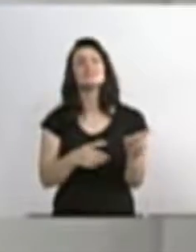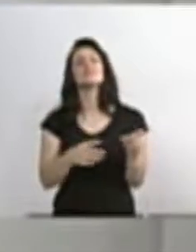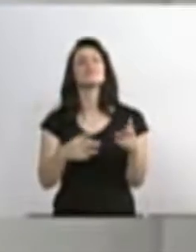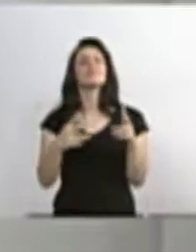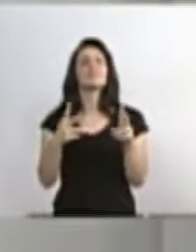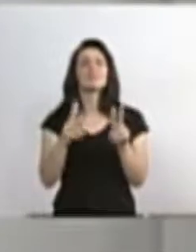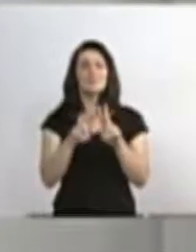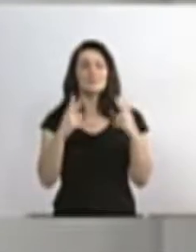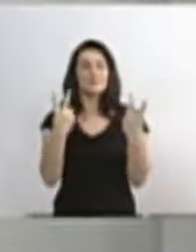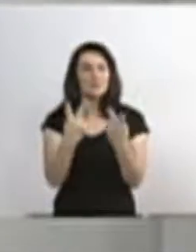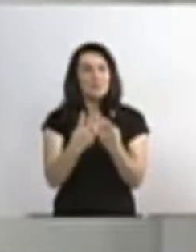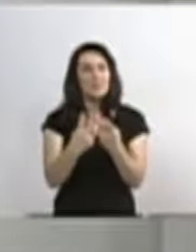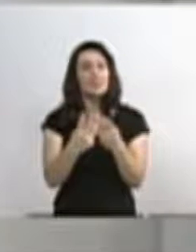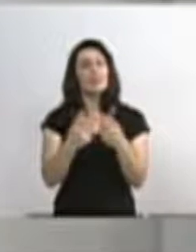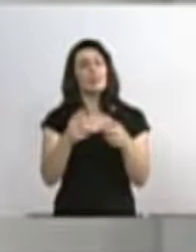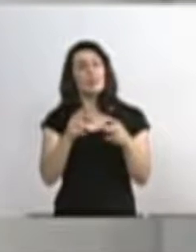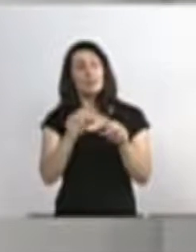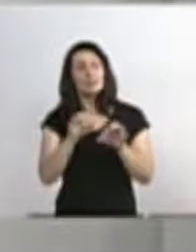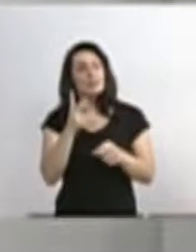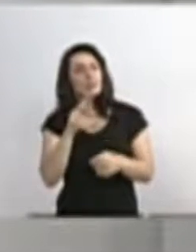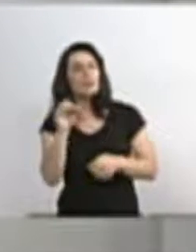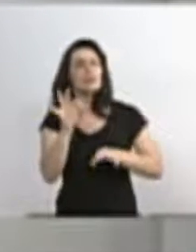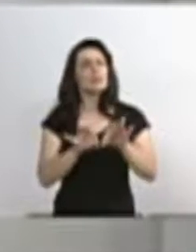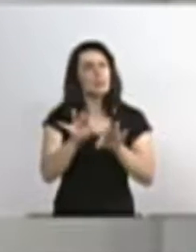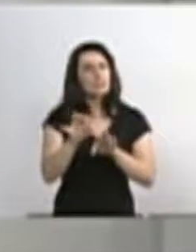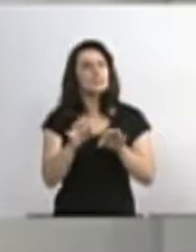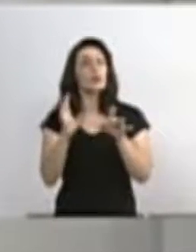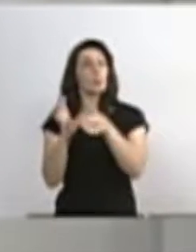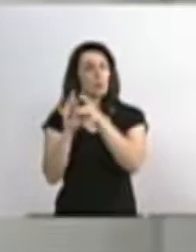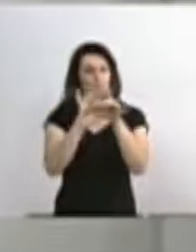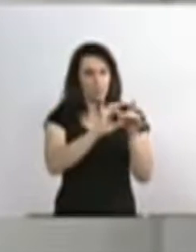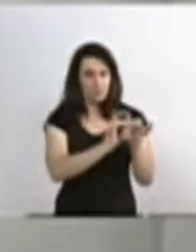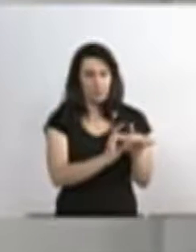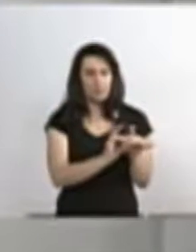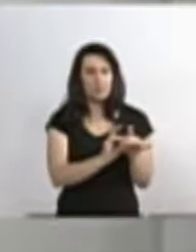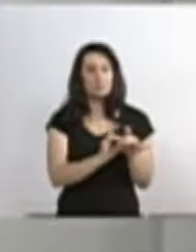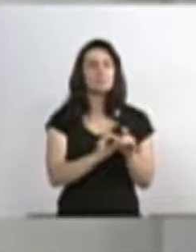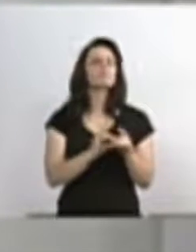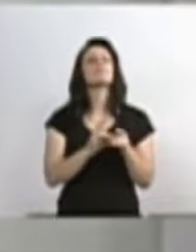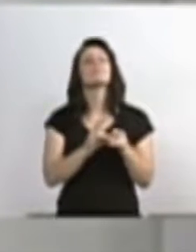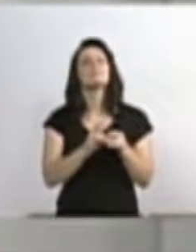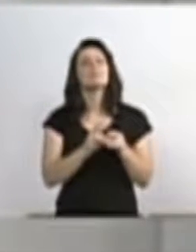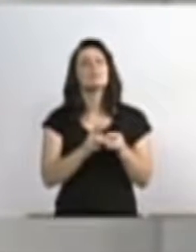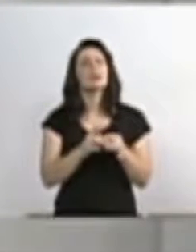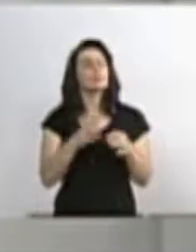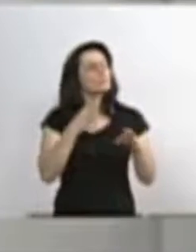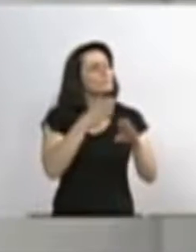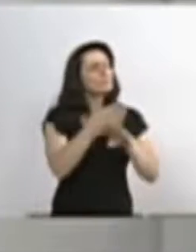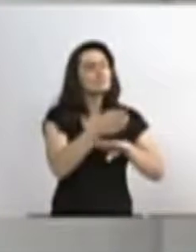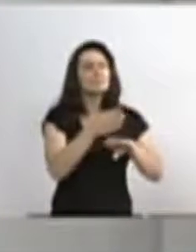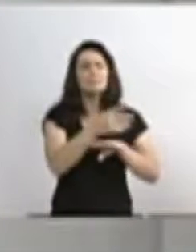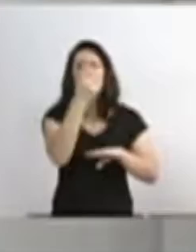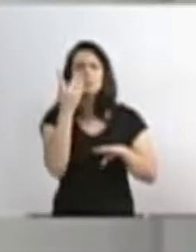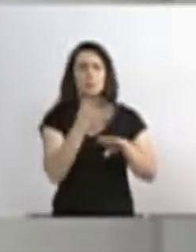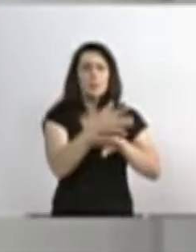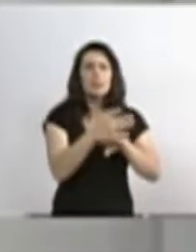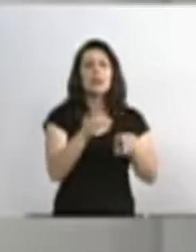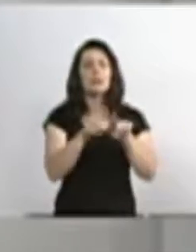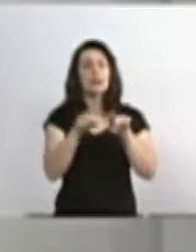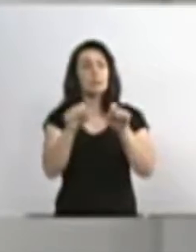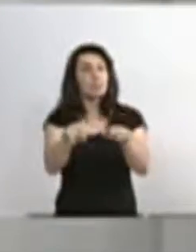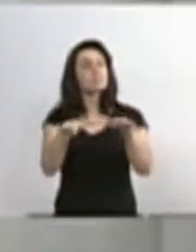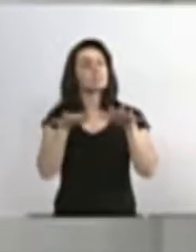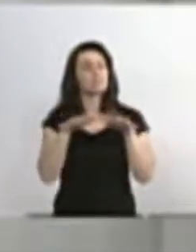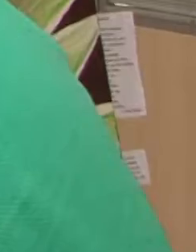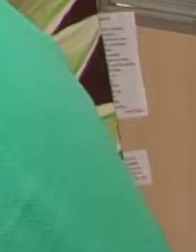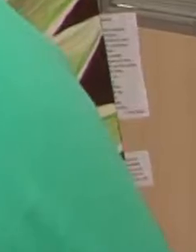clubes de caça e tiro foram lembrados pela importância na sociedade e pela 18ª Olimpíada, que será realizada